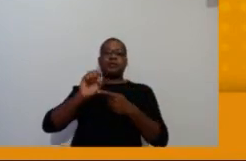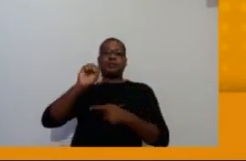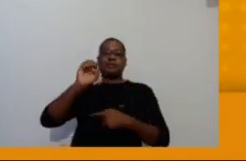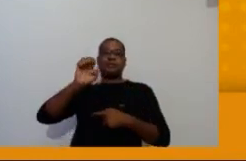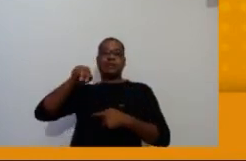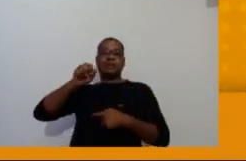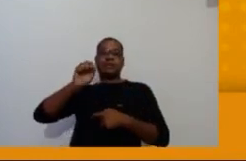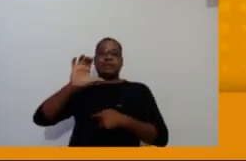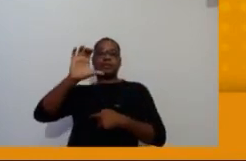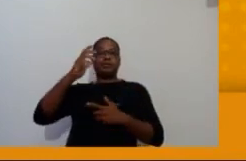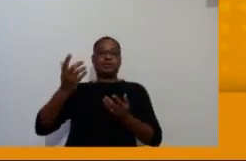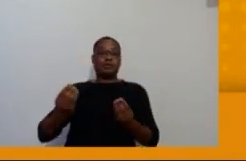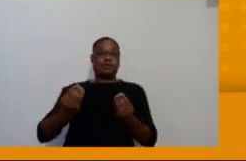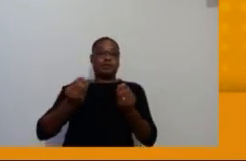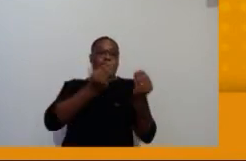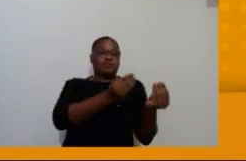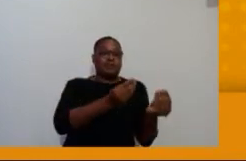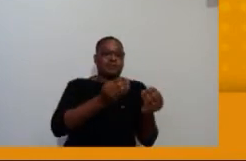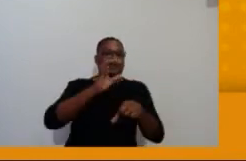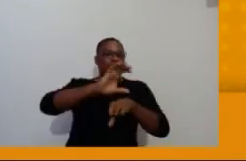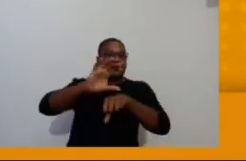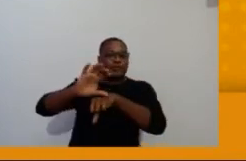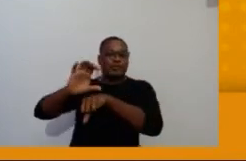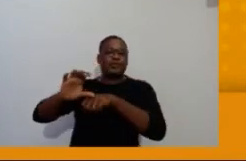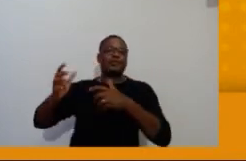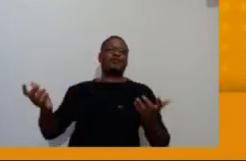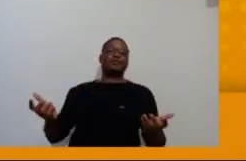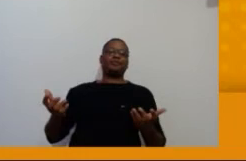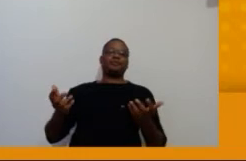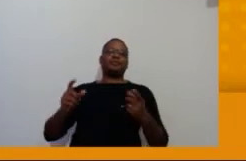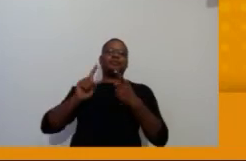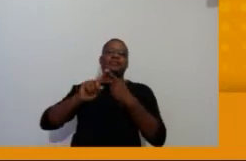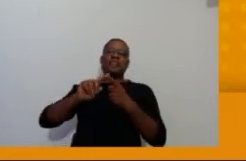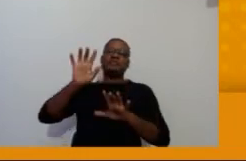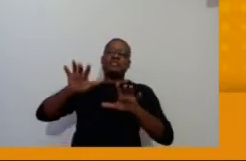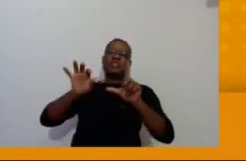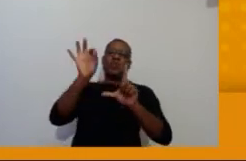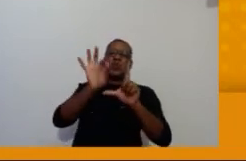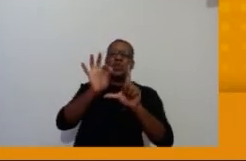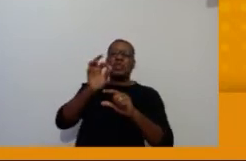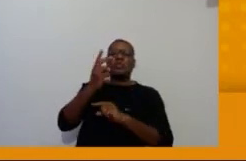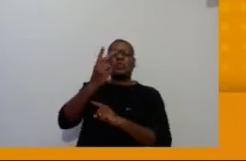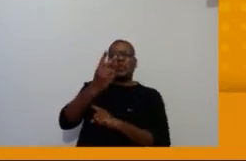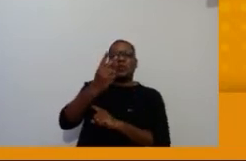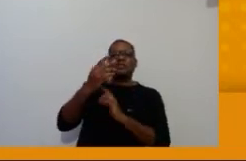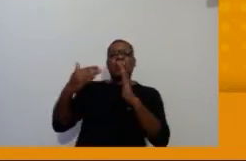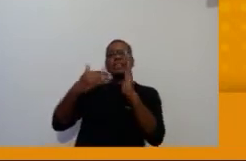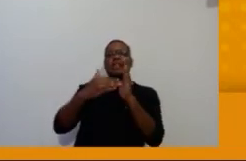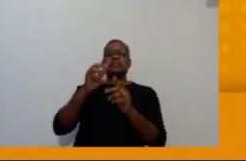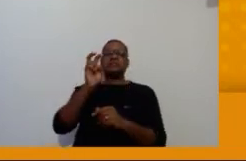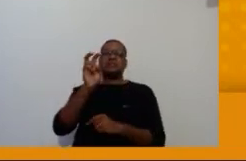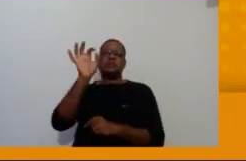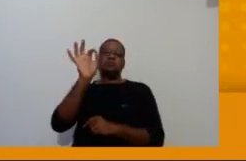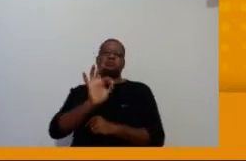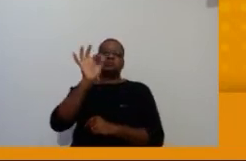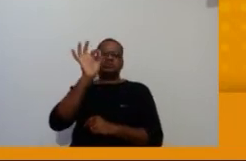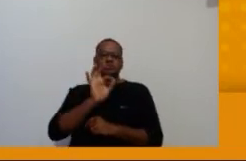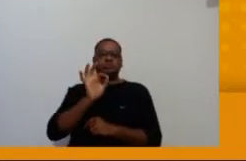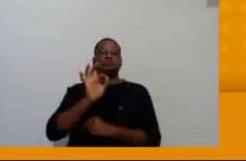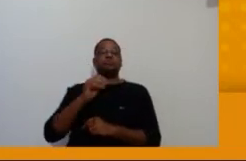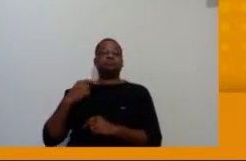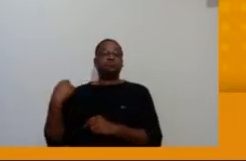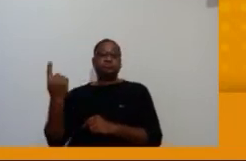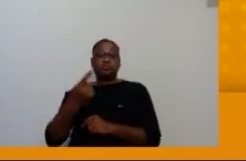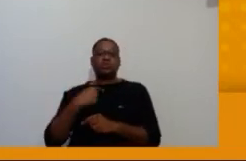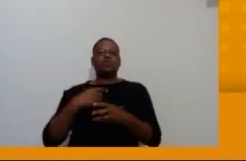distância. Nós temos empresa cuja cota são 2, 3, 5, e nós estamos lá presente,